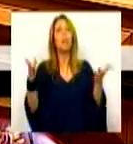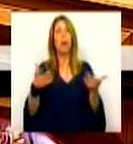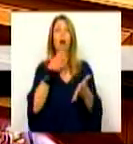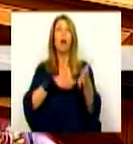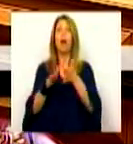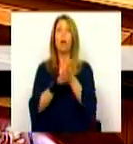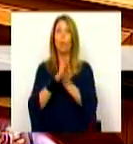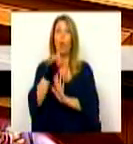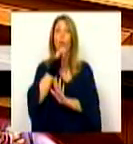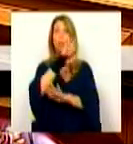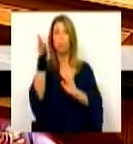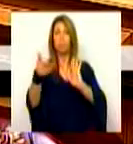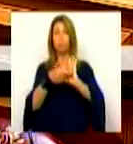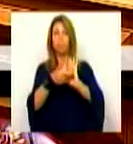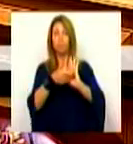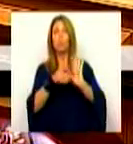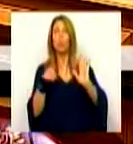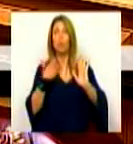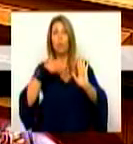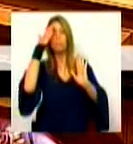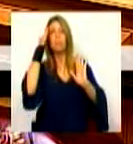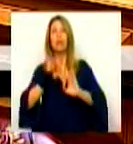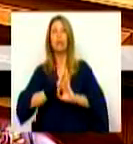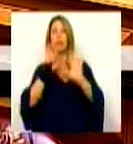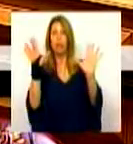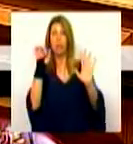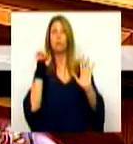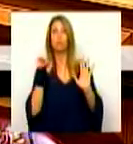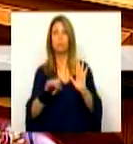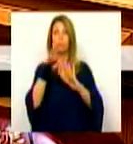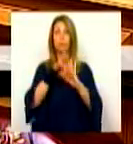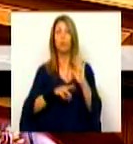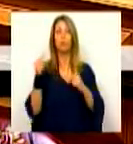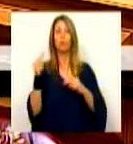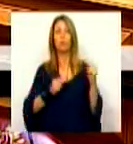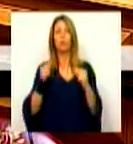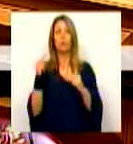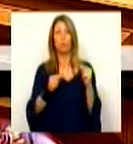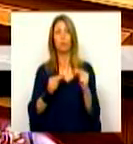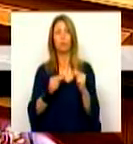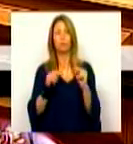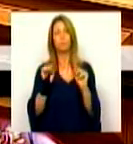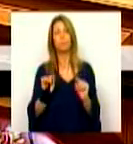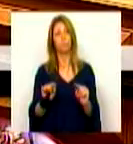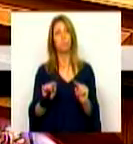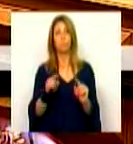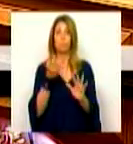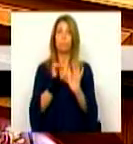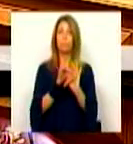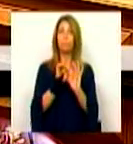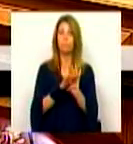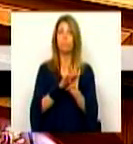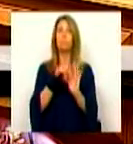para introduzir aquilo que nos parece ser uma clarificação no regime fiscal destes fundos,